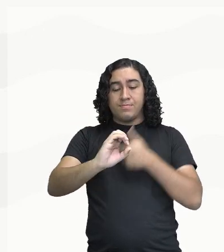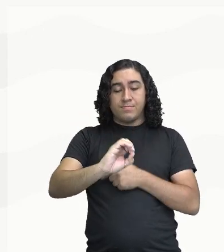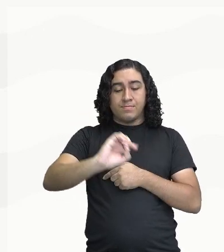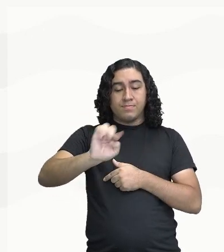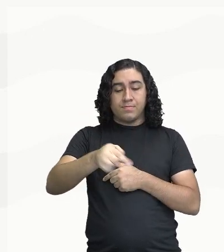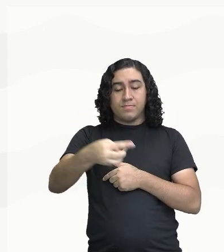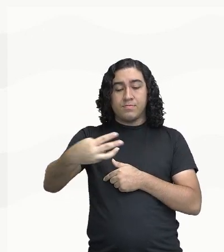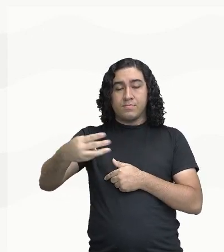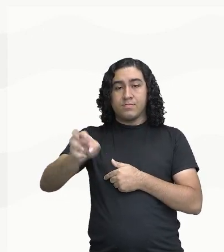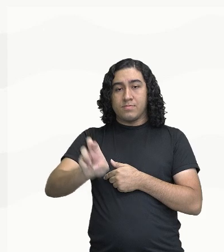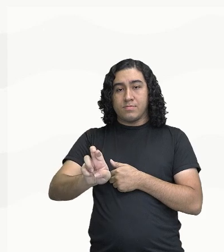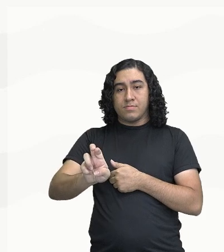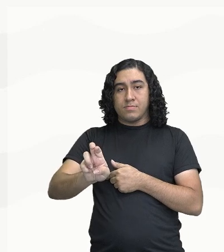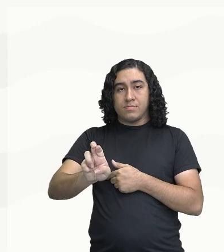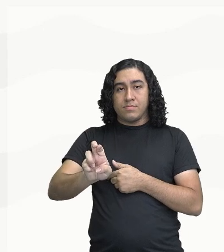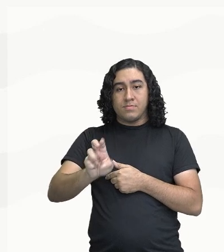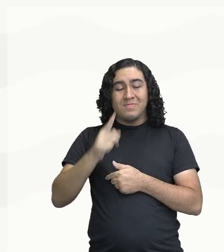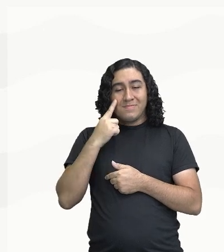é igual a